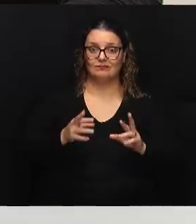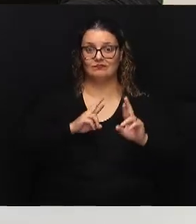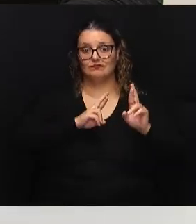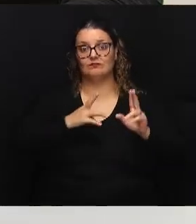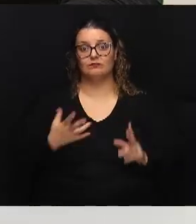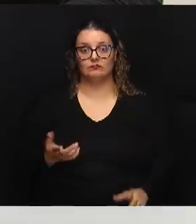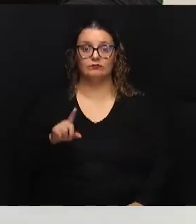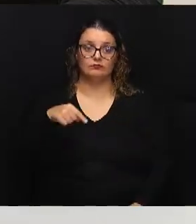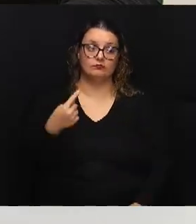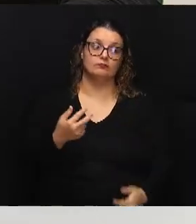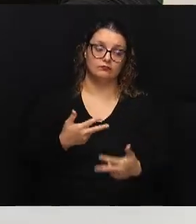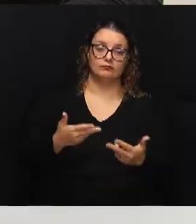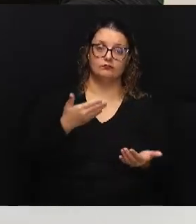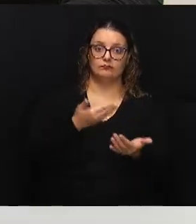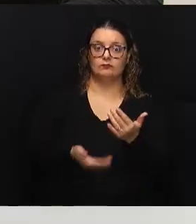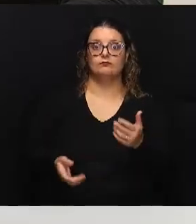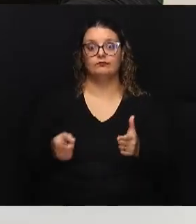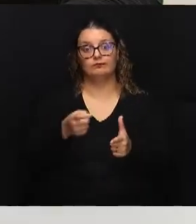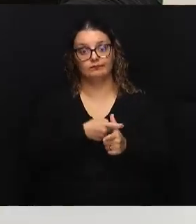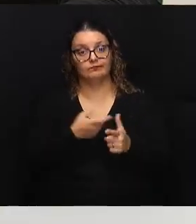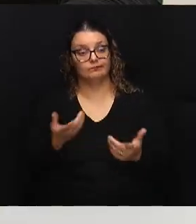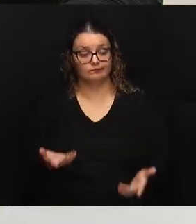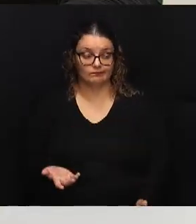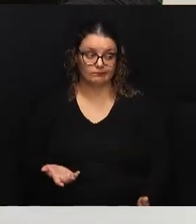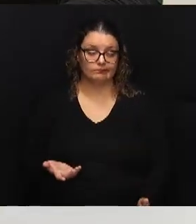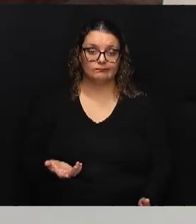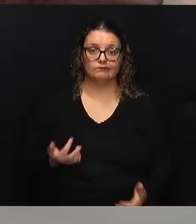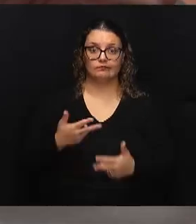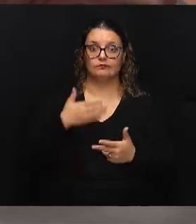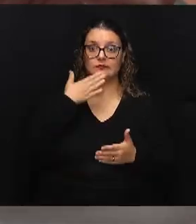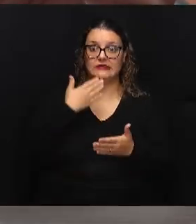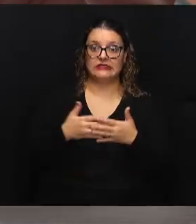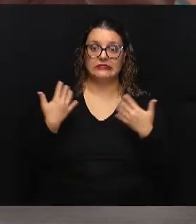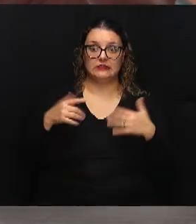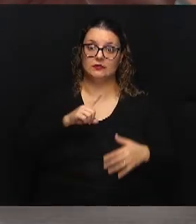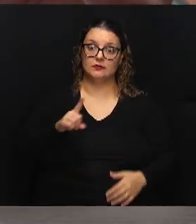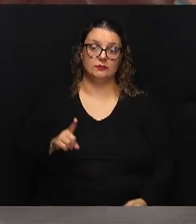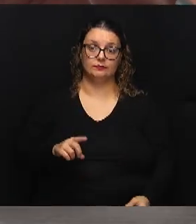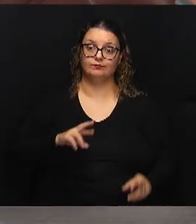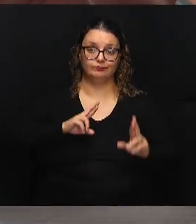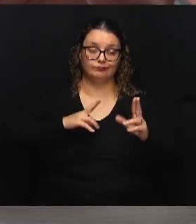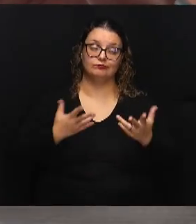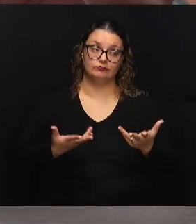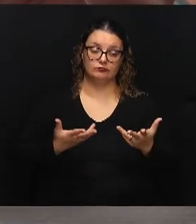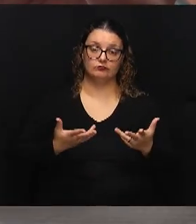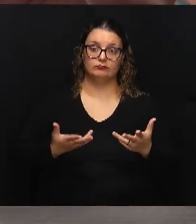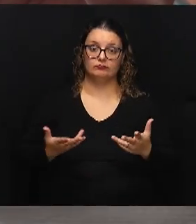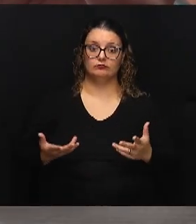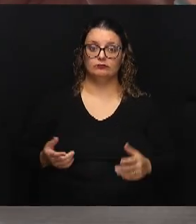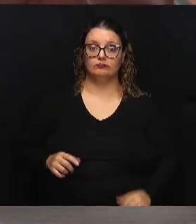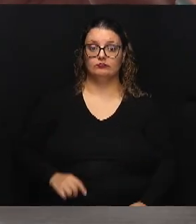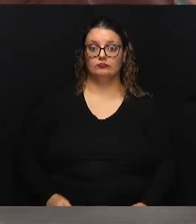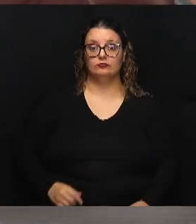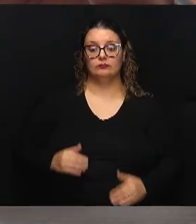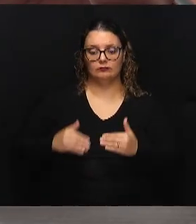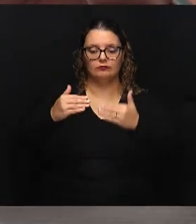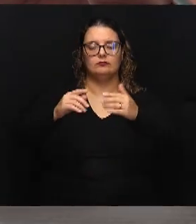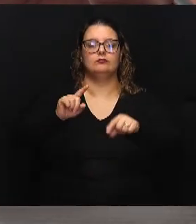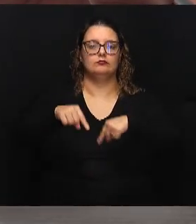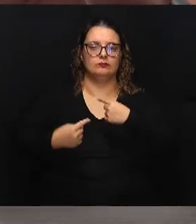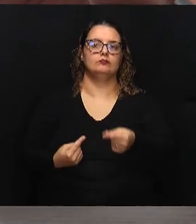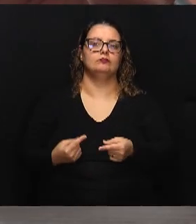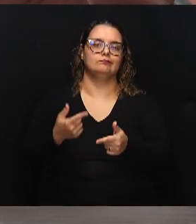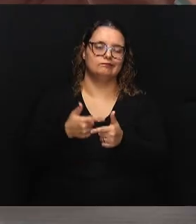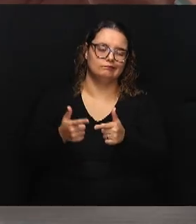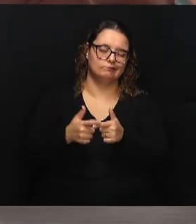De você se perder em dívidas, né? Uma coisa é o susto, o inesperado, que você tem que dar aquele sobressalto. O outro é uma bola de